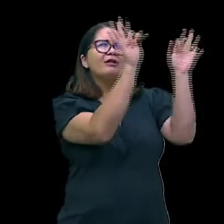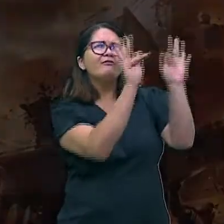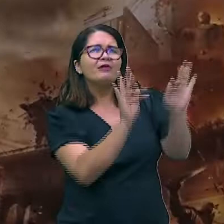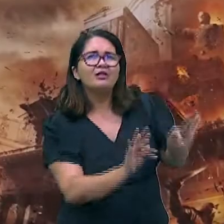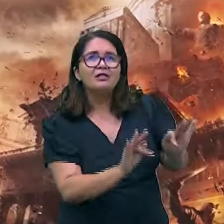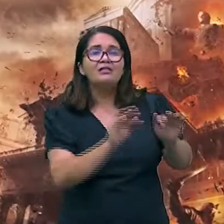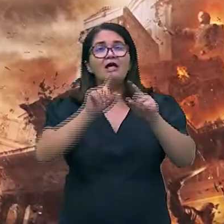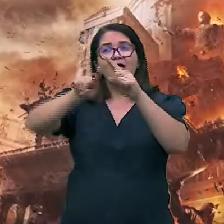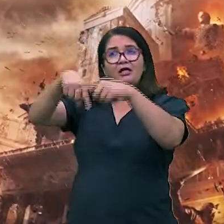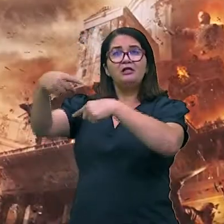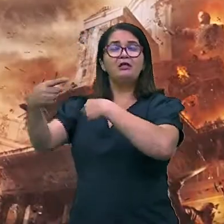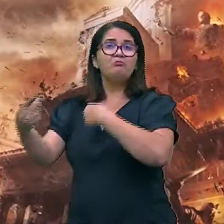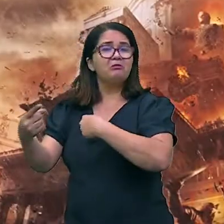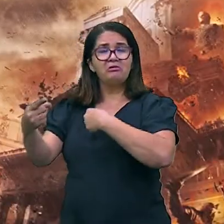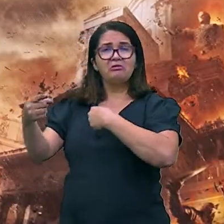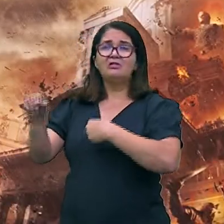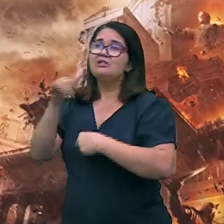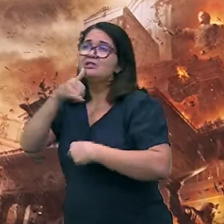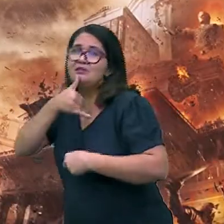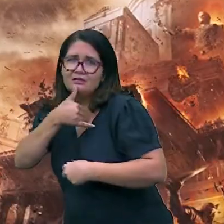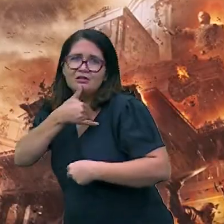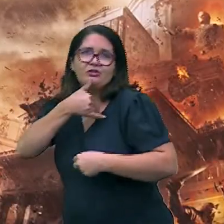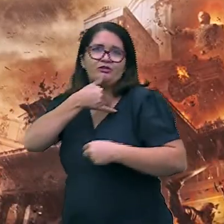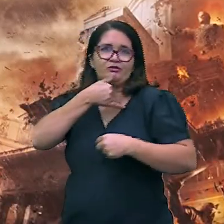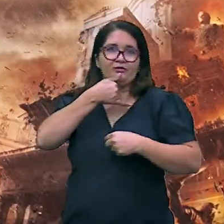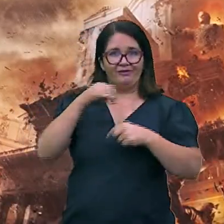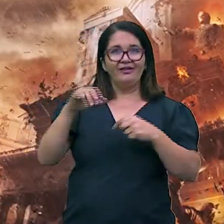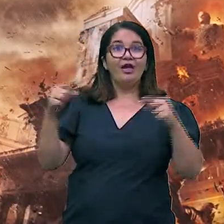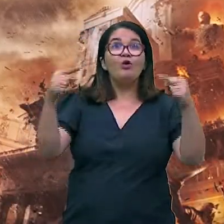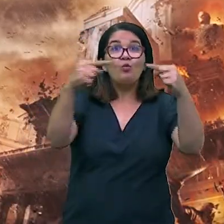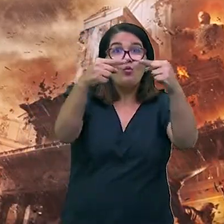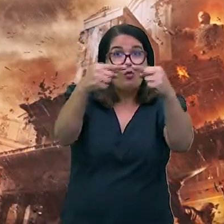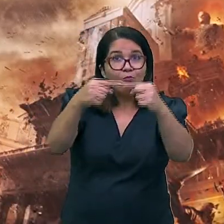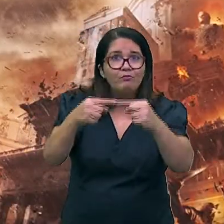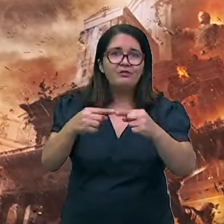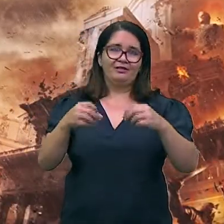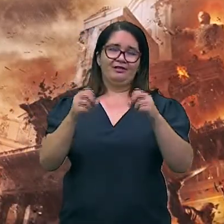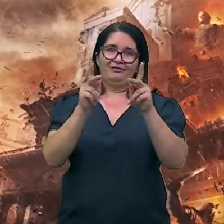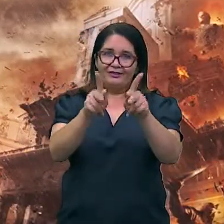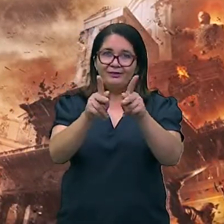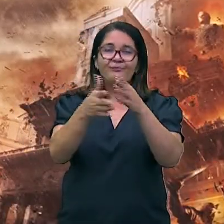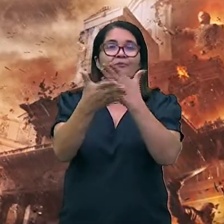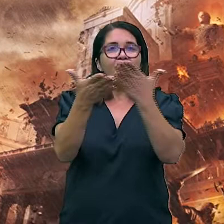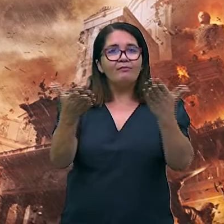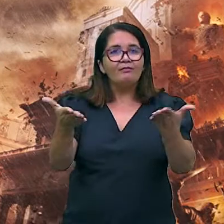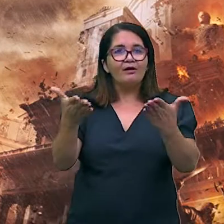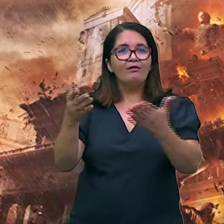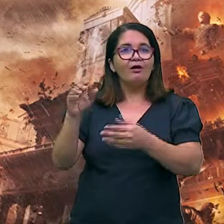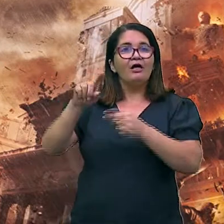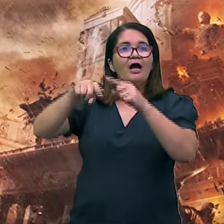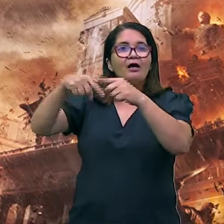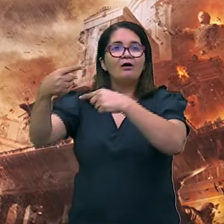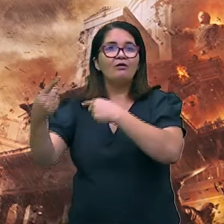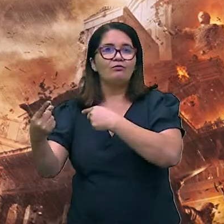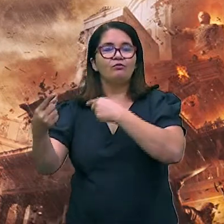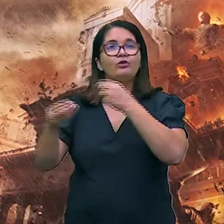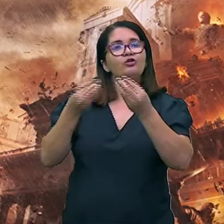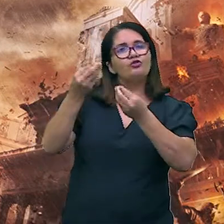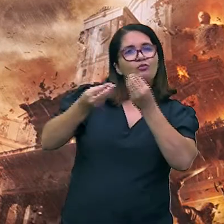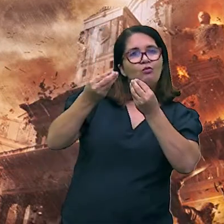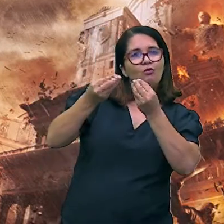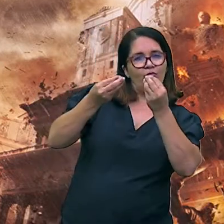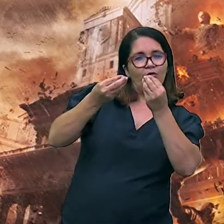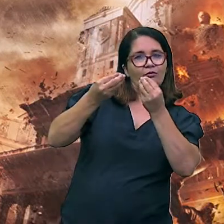finitude. Agora, a gradação, que é uma figura de linguagem em que se utiliza uma